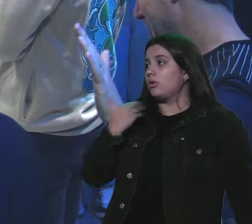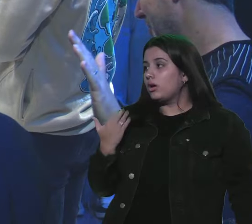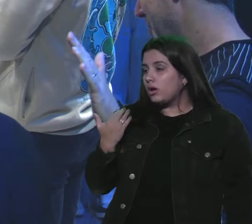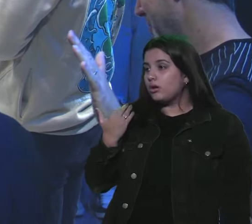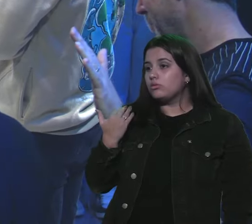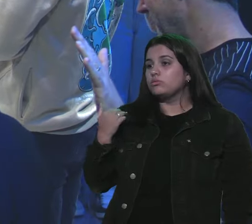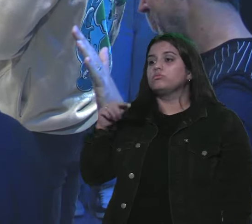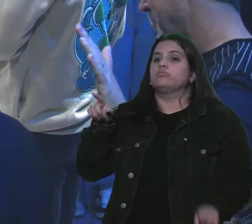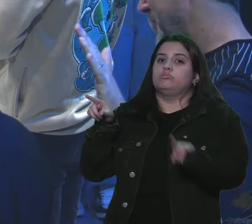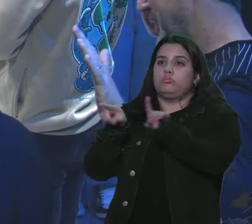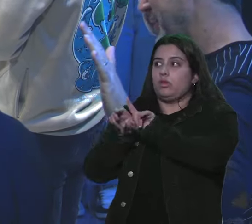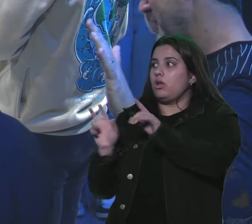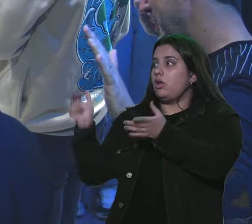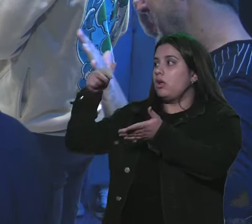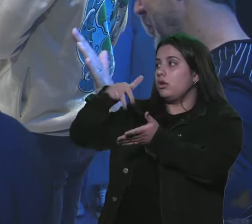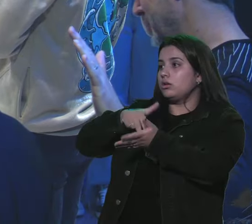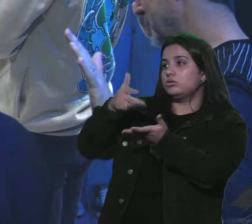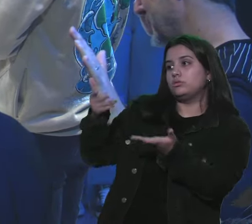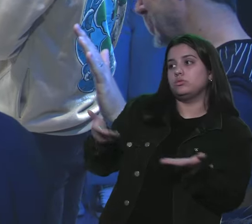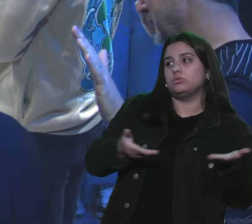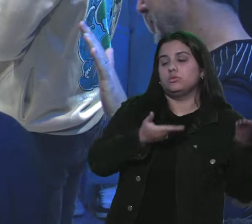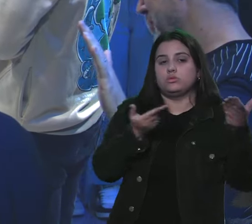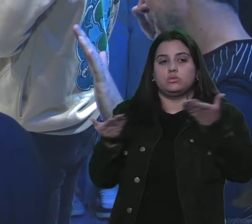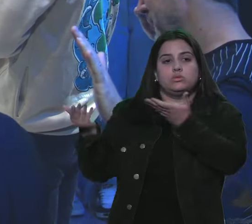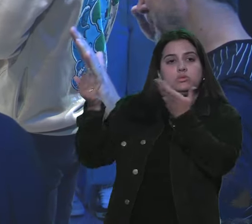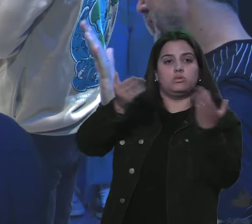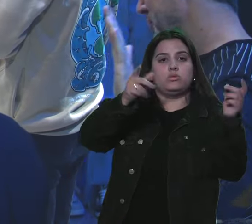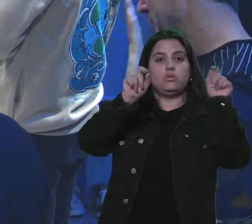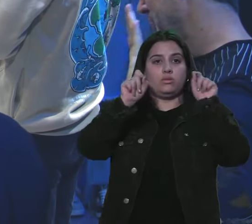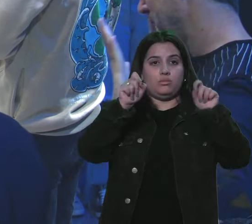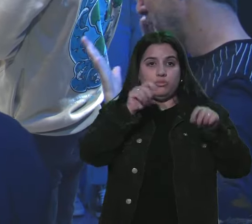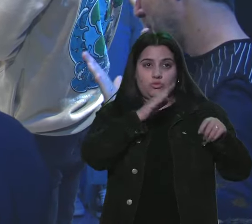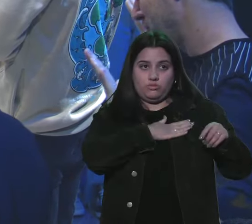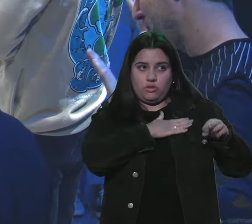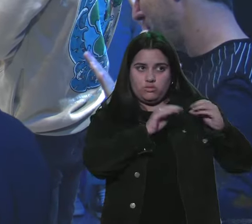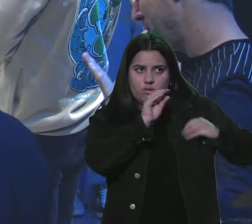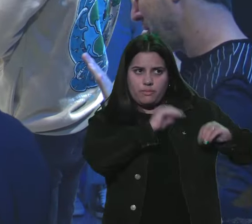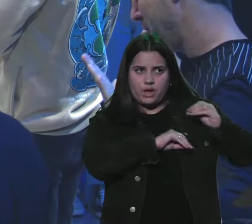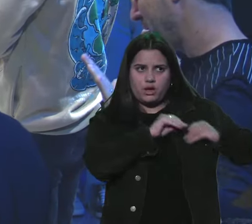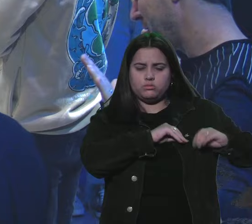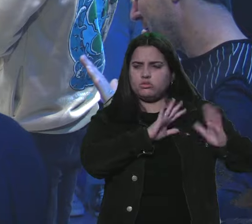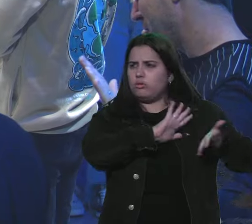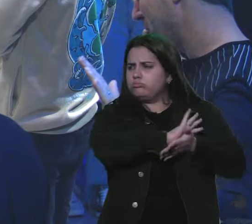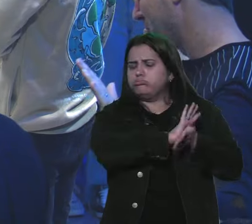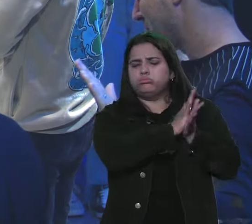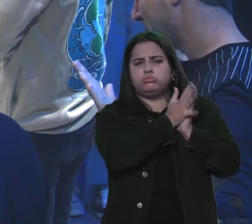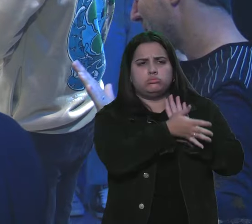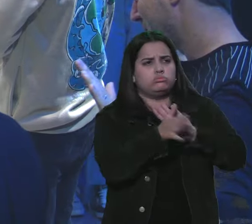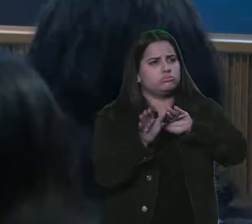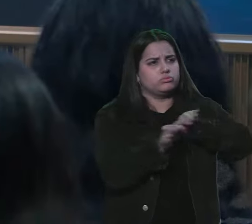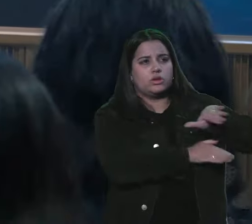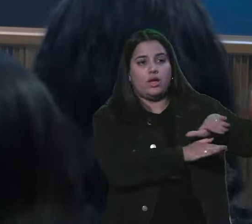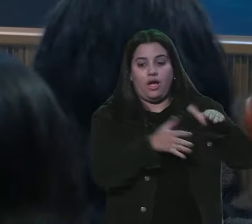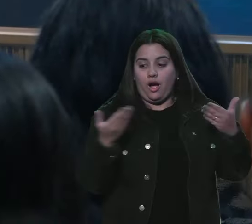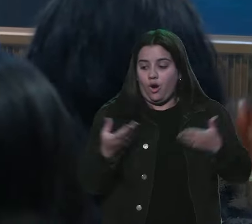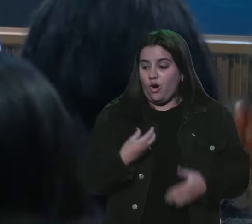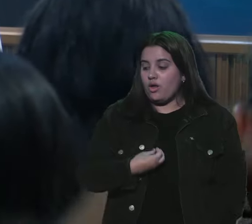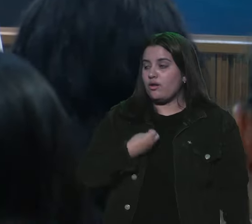e ressuscitou para apagar os meus pecados e para me dar vida